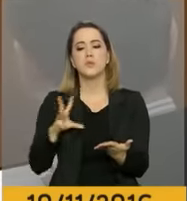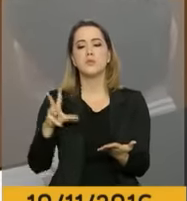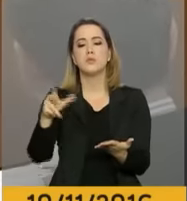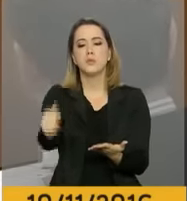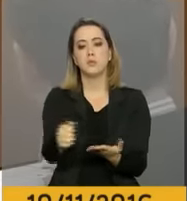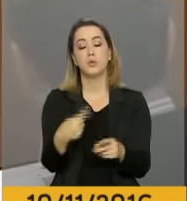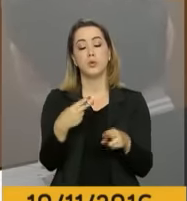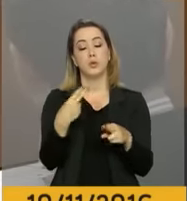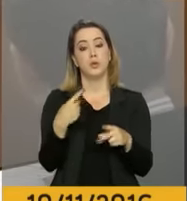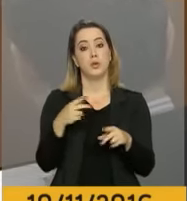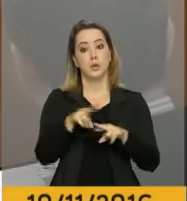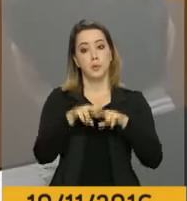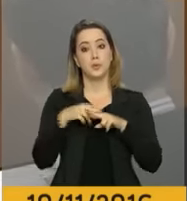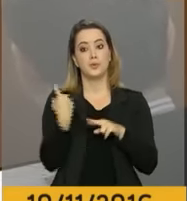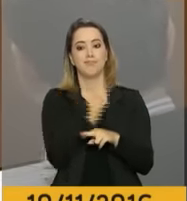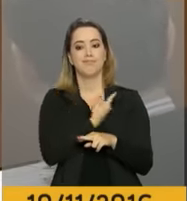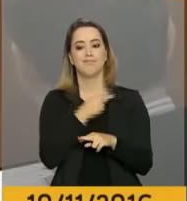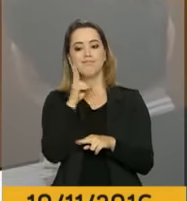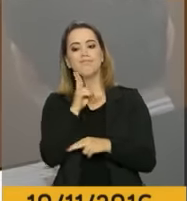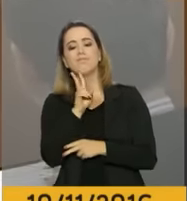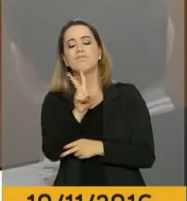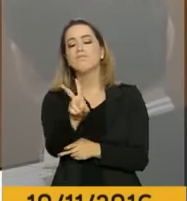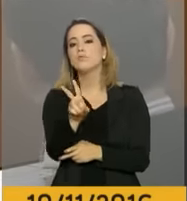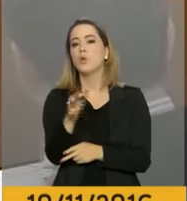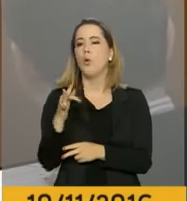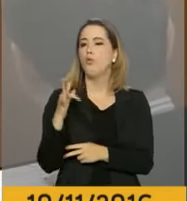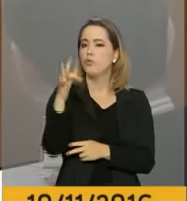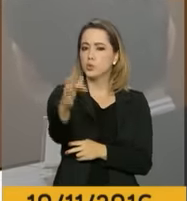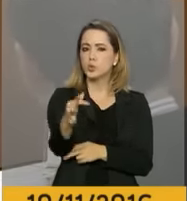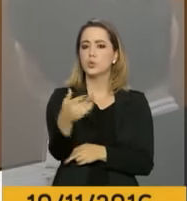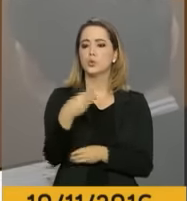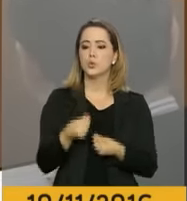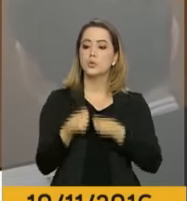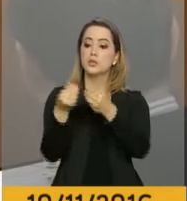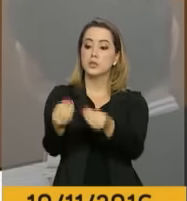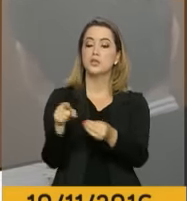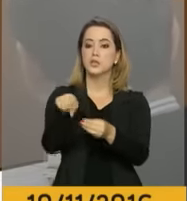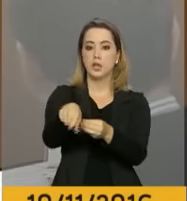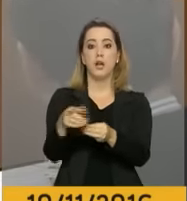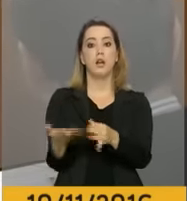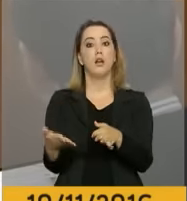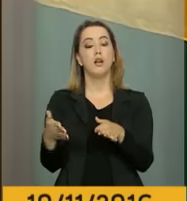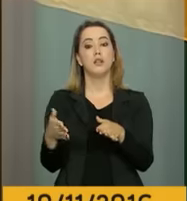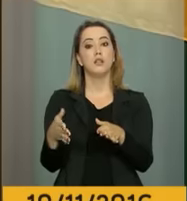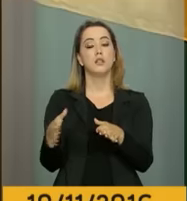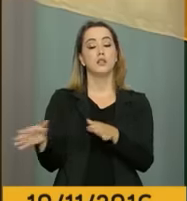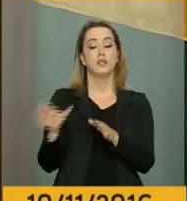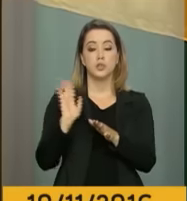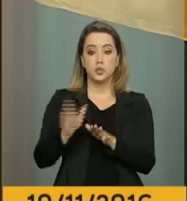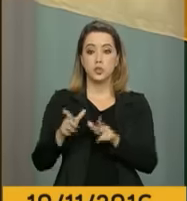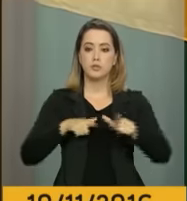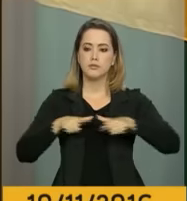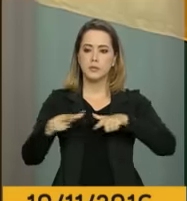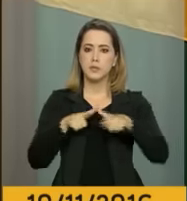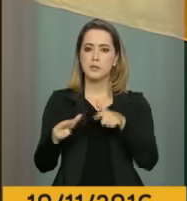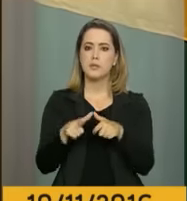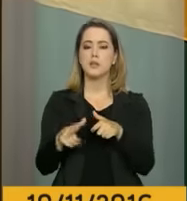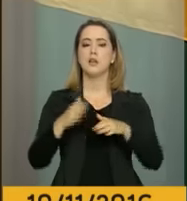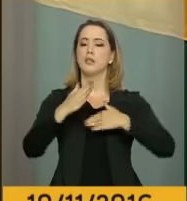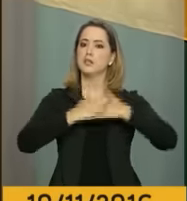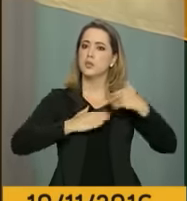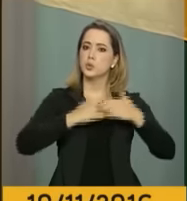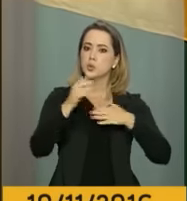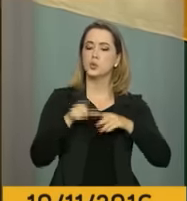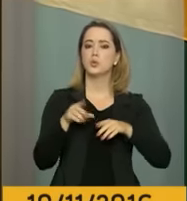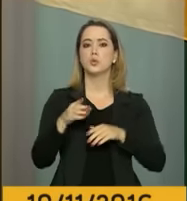todos. Portanto, nós temos pela frente o desafio de conceber e implementar ações que fomentem uma